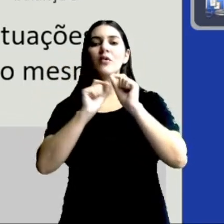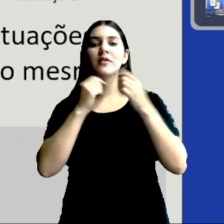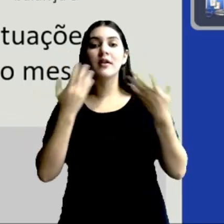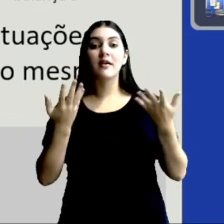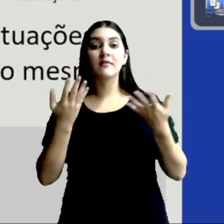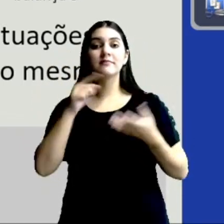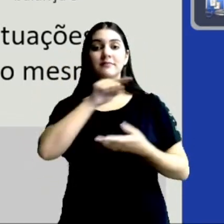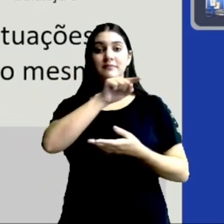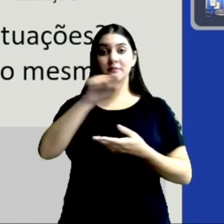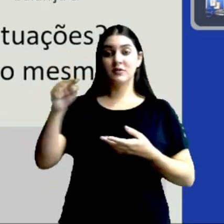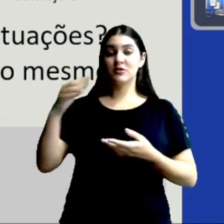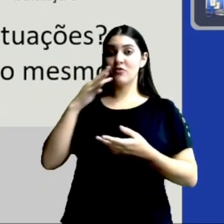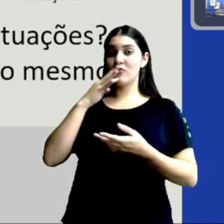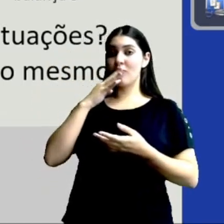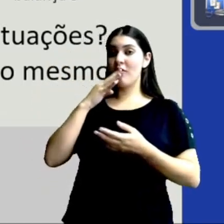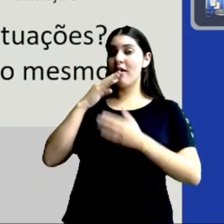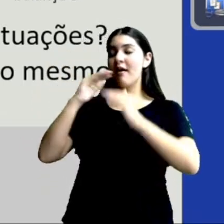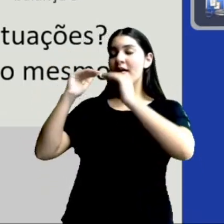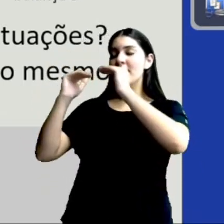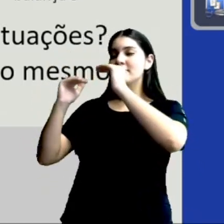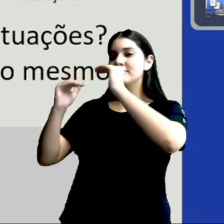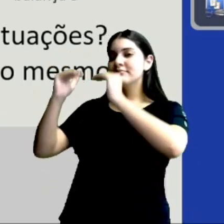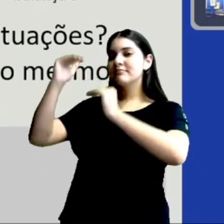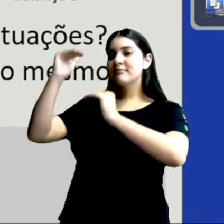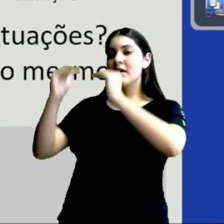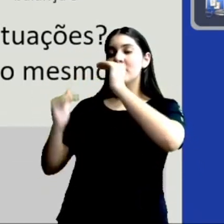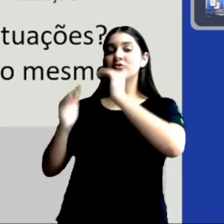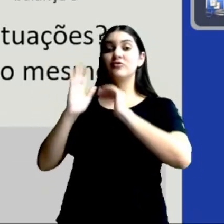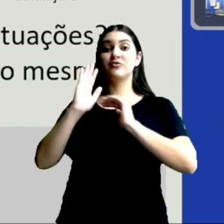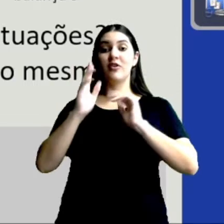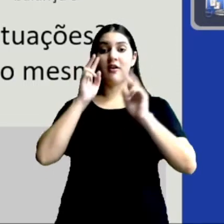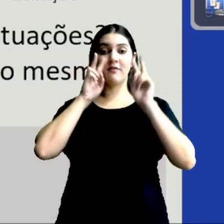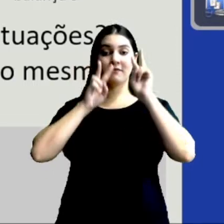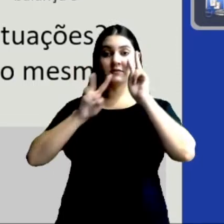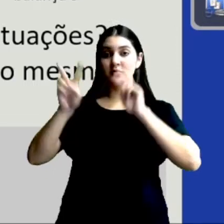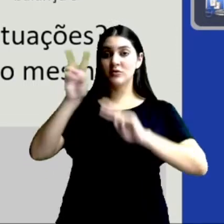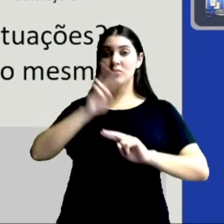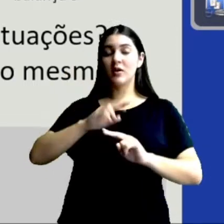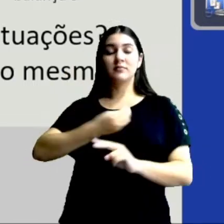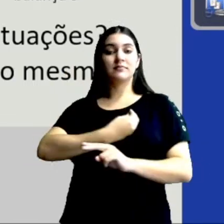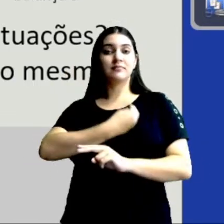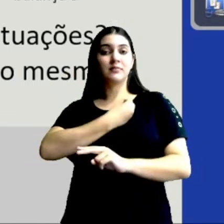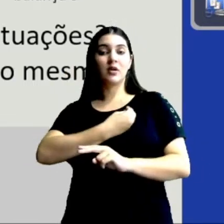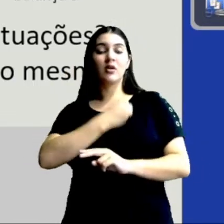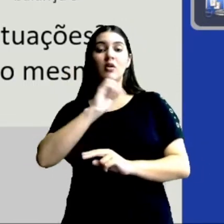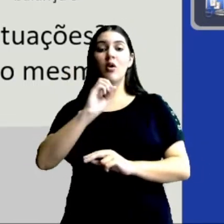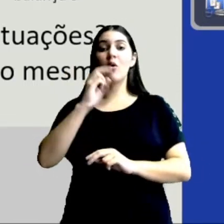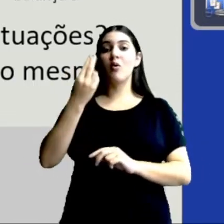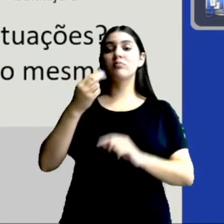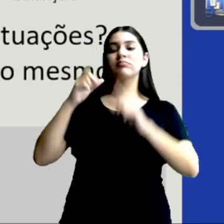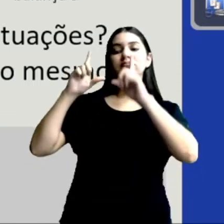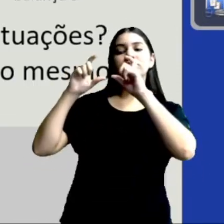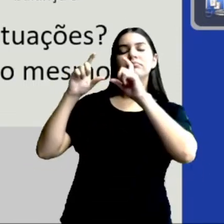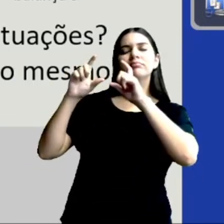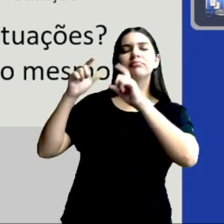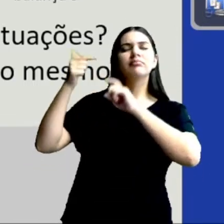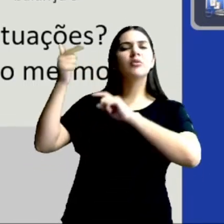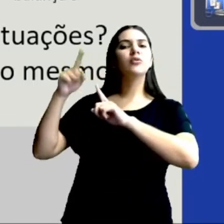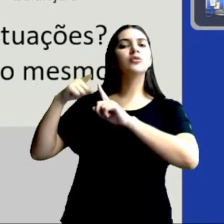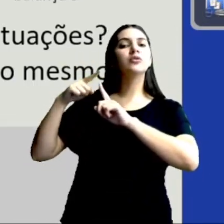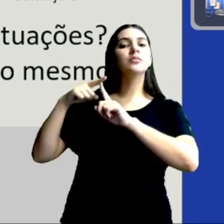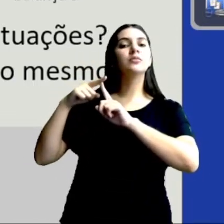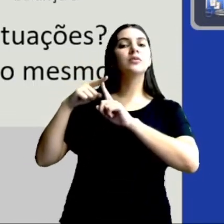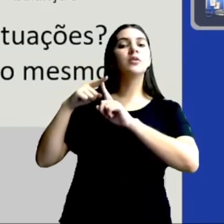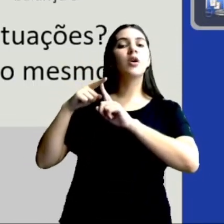Vocês conhecem essa balança, já viram, ou pessoalmente, ou por foto, em alguma outra situação? Ela é chamada